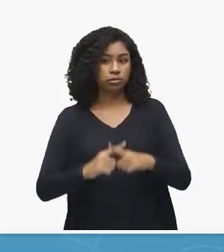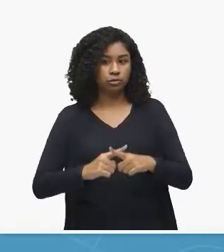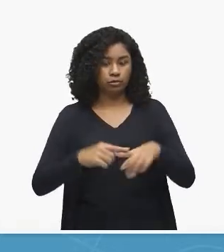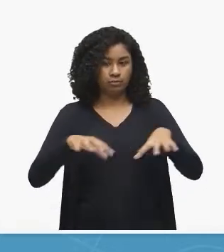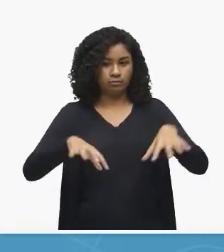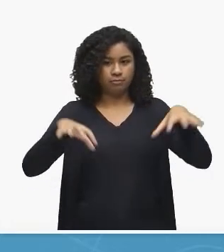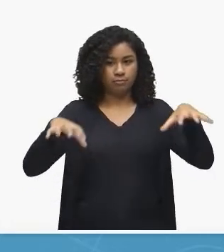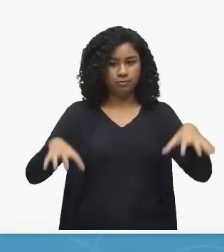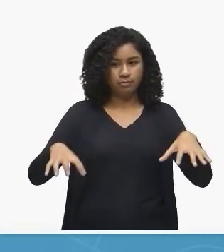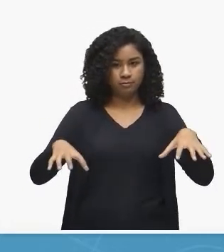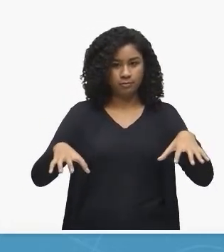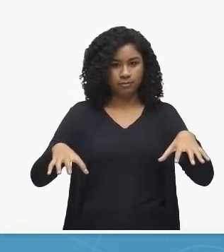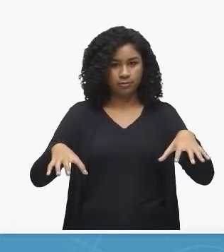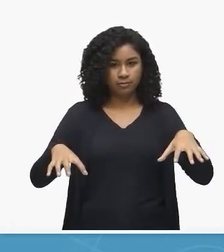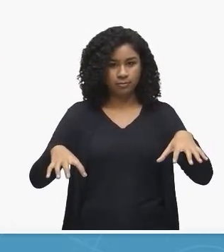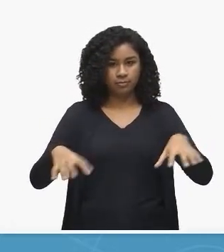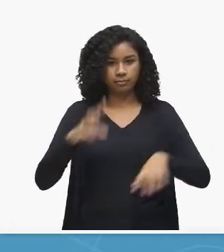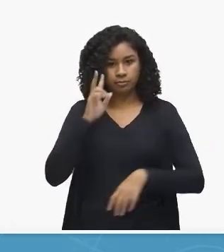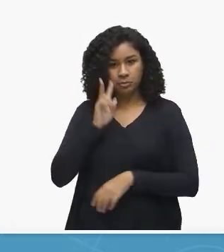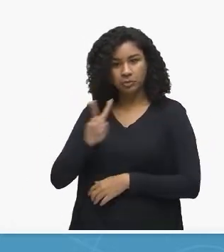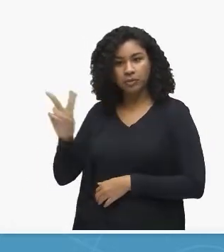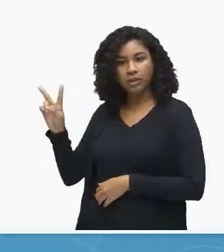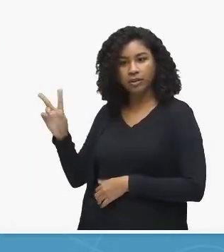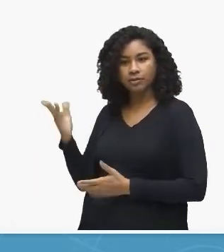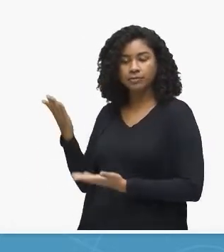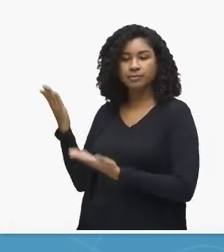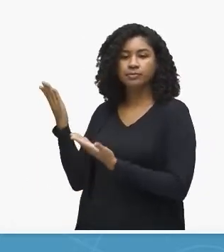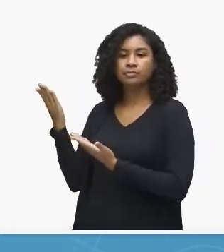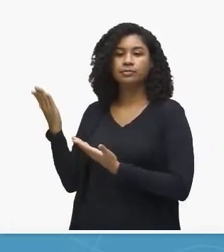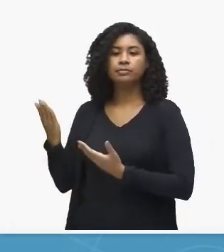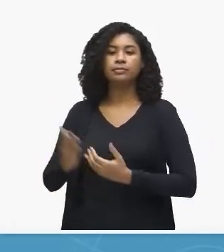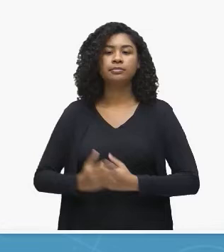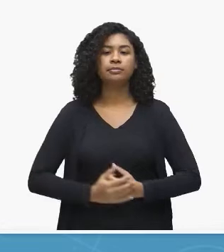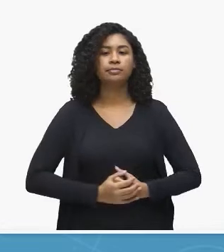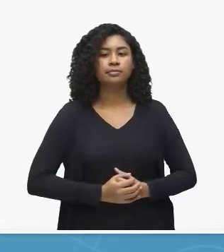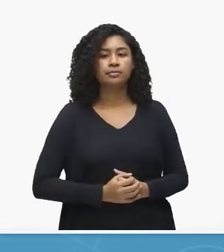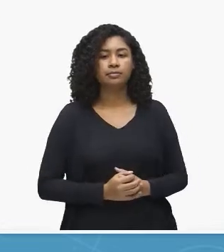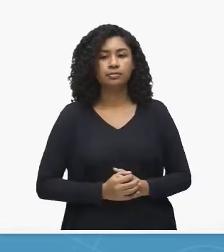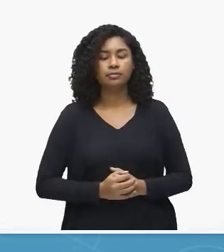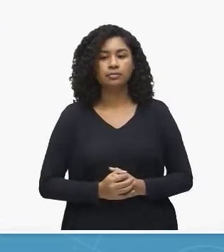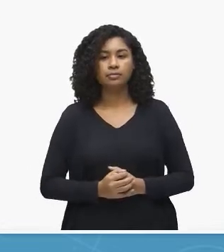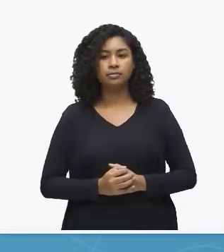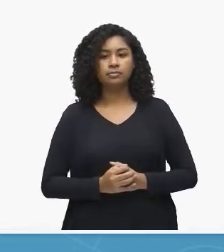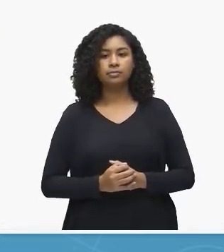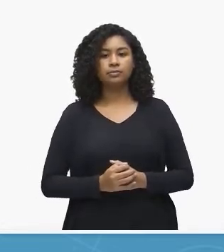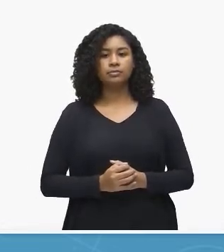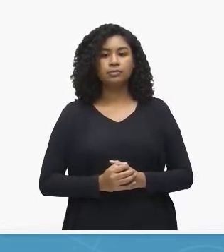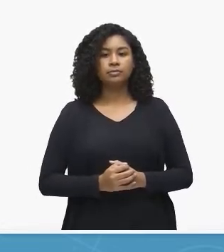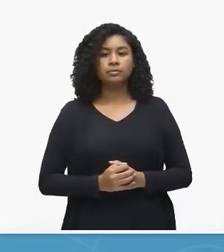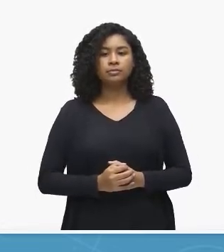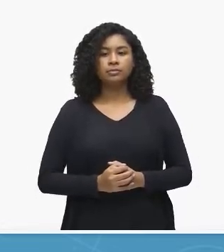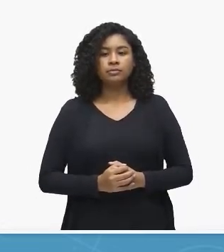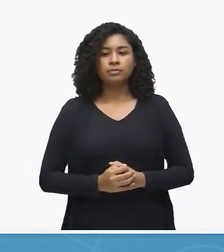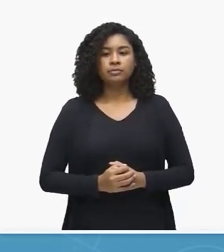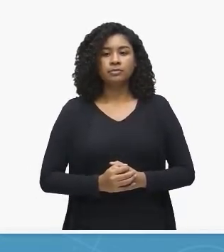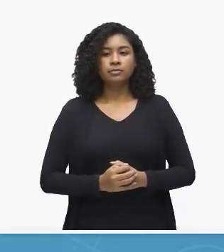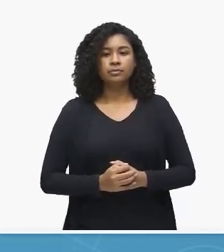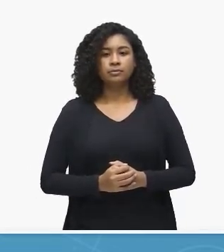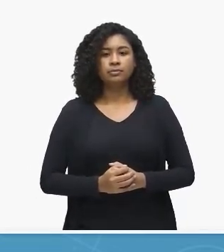repetindo, Alemanha, Império Austro-Húngaro e Itália. Tríplice Entente, Inglaterra, França e Rússia.